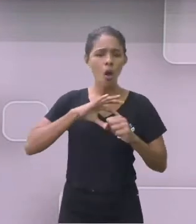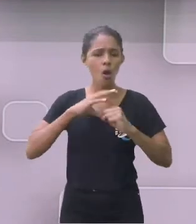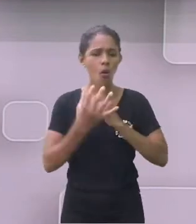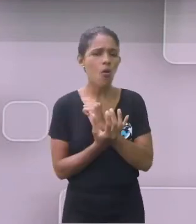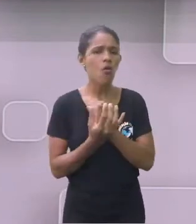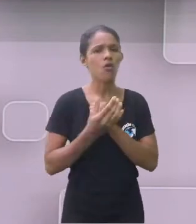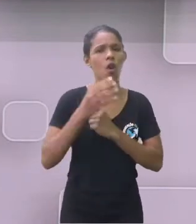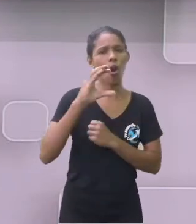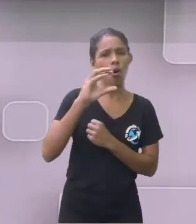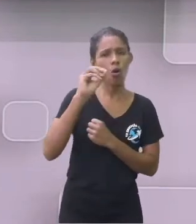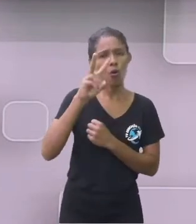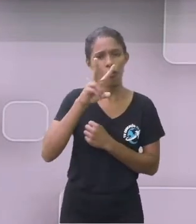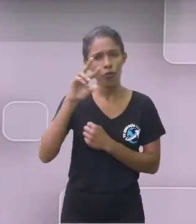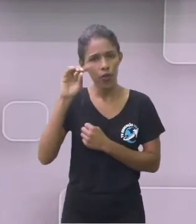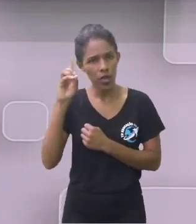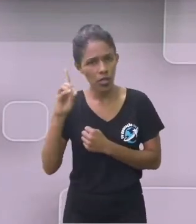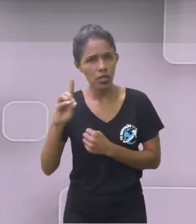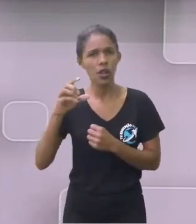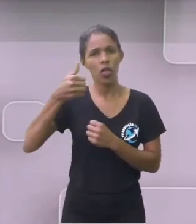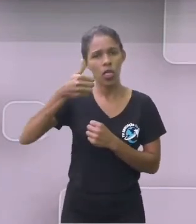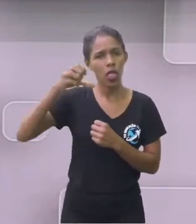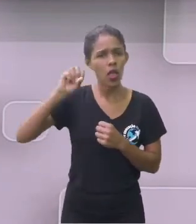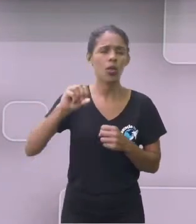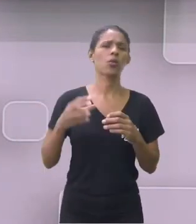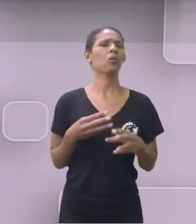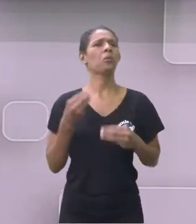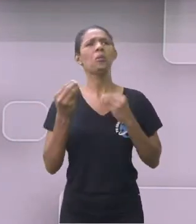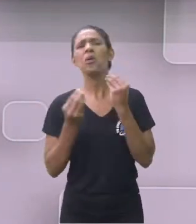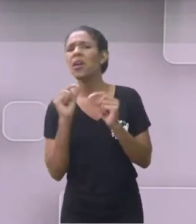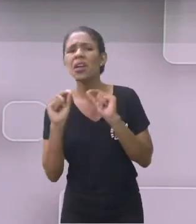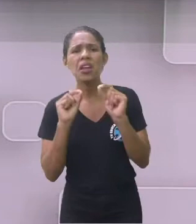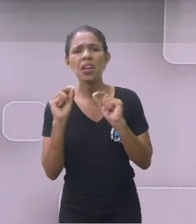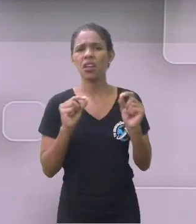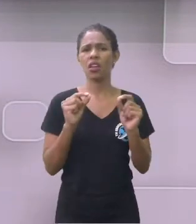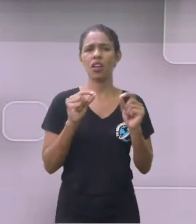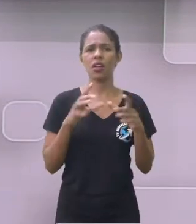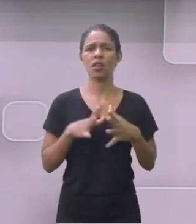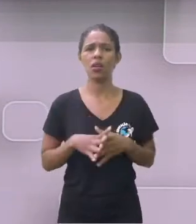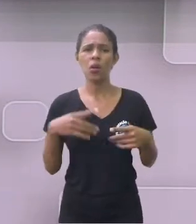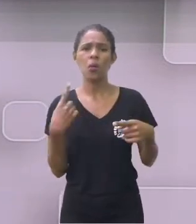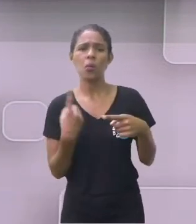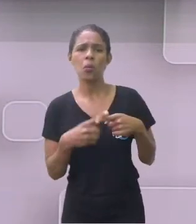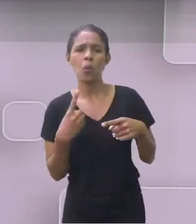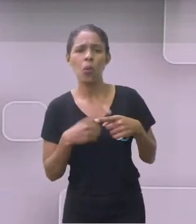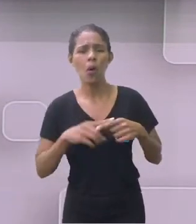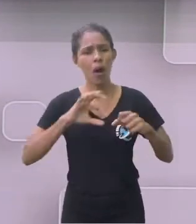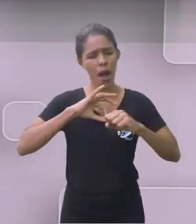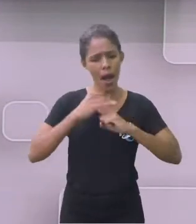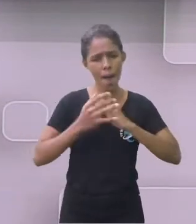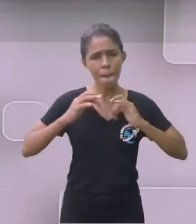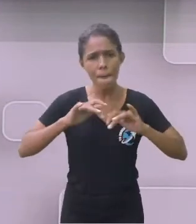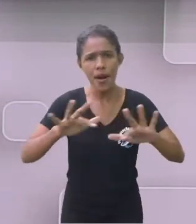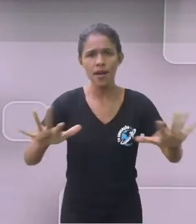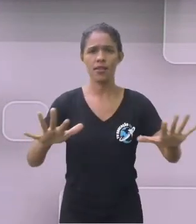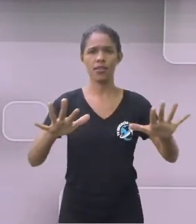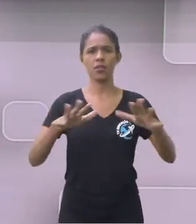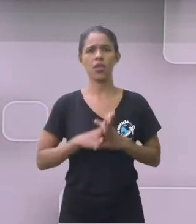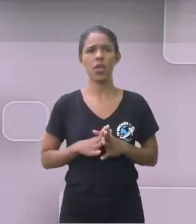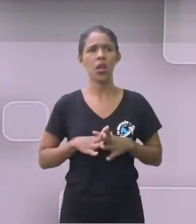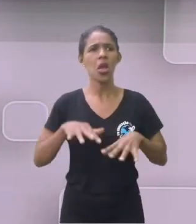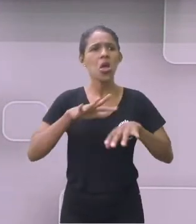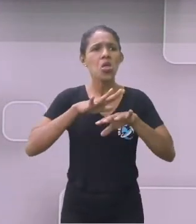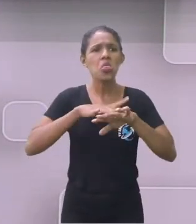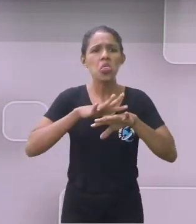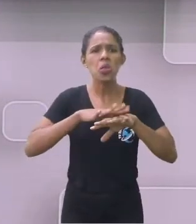a Covid-19, por que usamos o termo pandemia, quem causa essa doença, como ocorre a transmissão